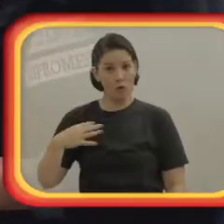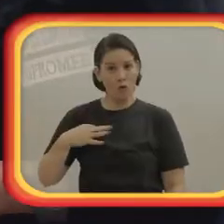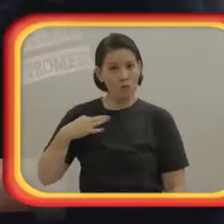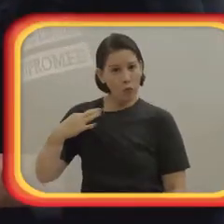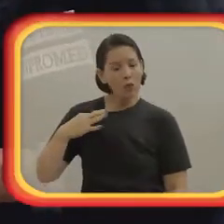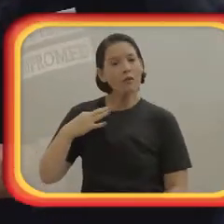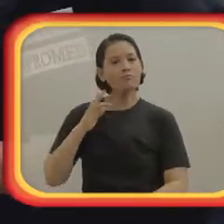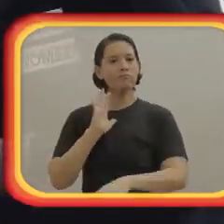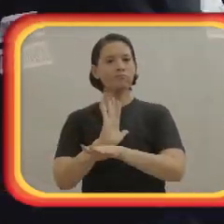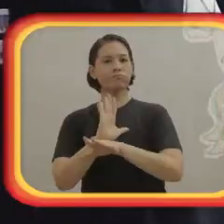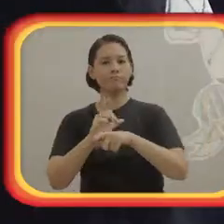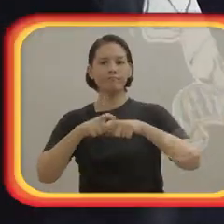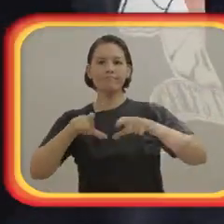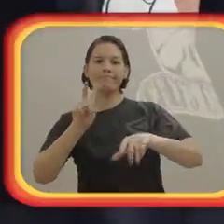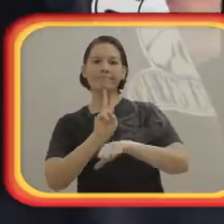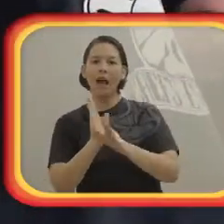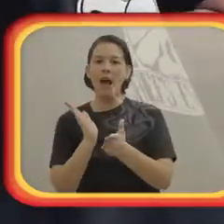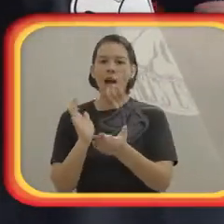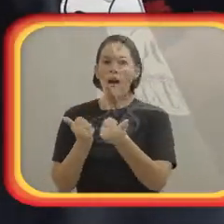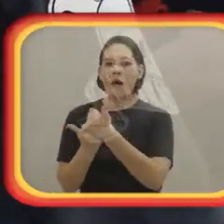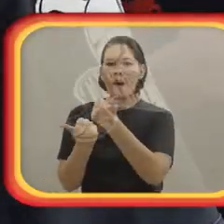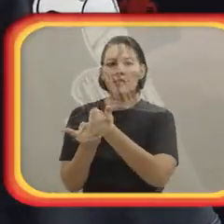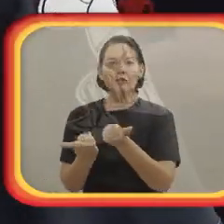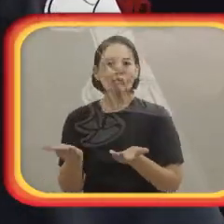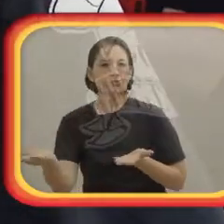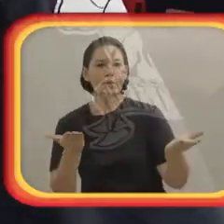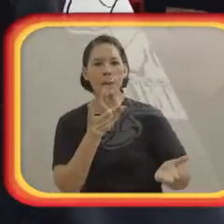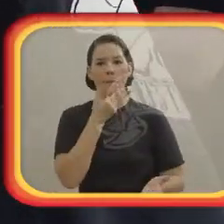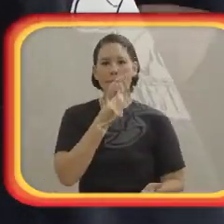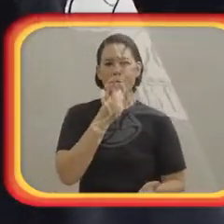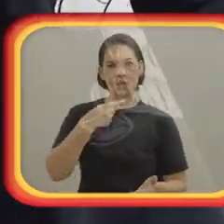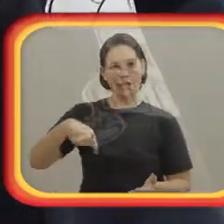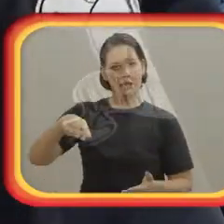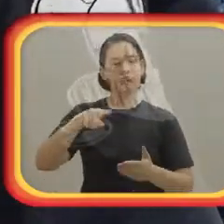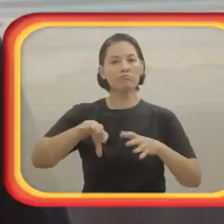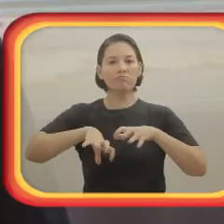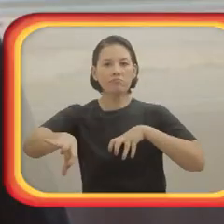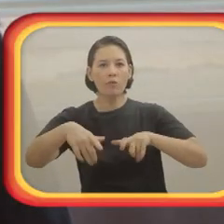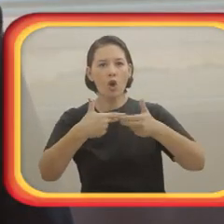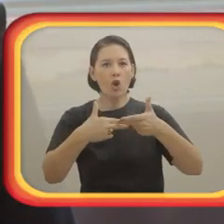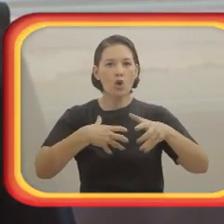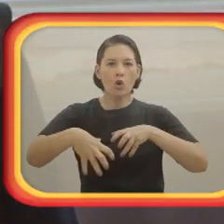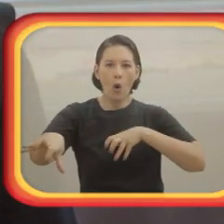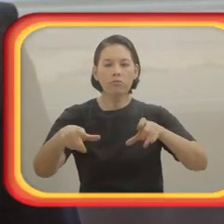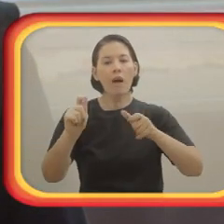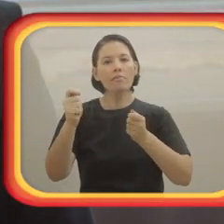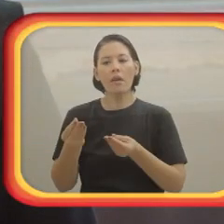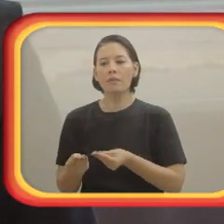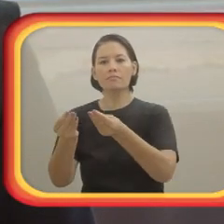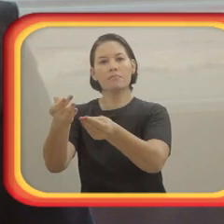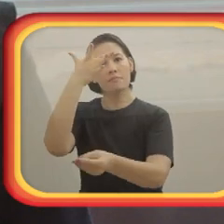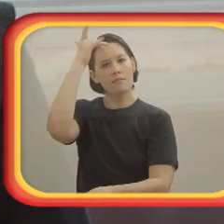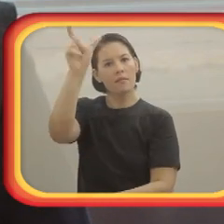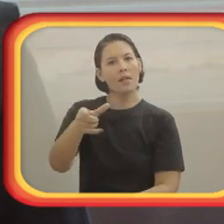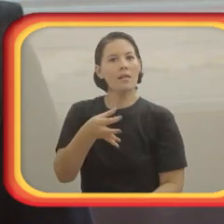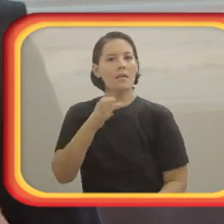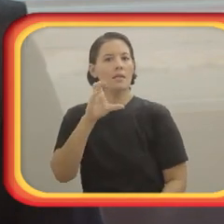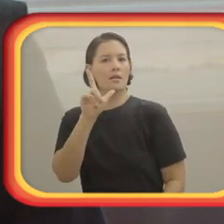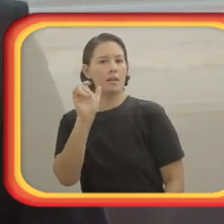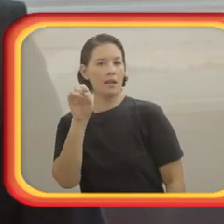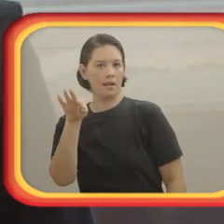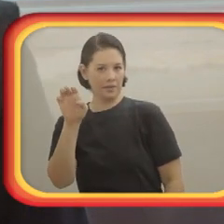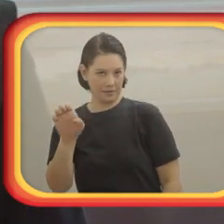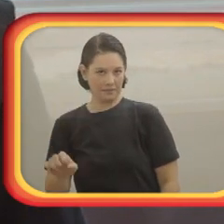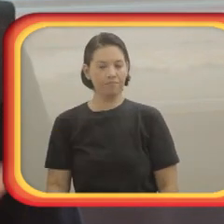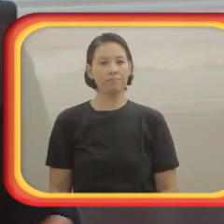Especiais. Tem outros voluntários além de mim. Os voluntários ficam mais na retaguarda aí para ajudar os meninos